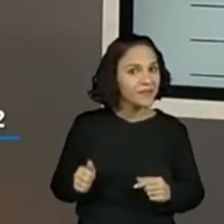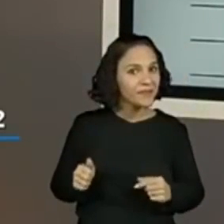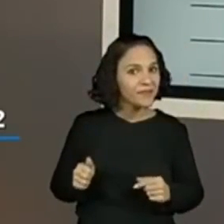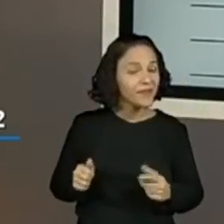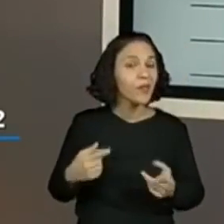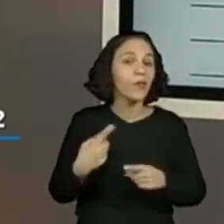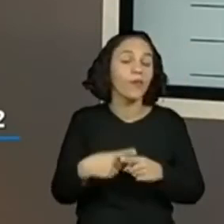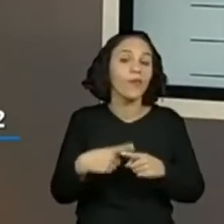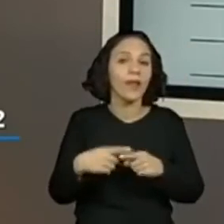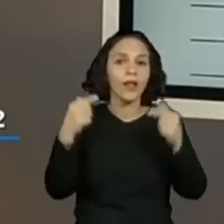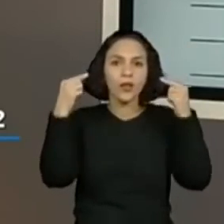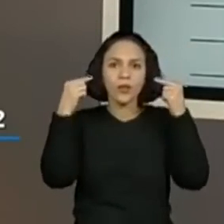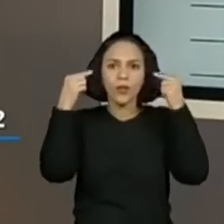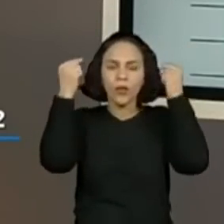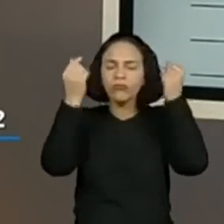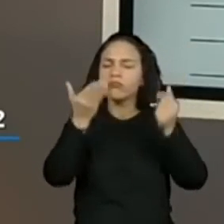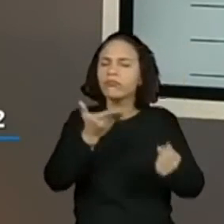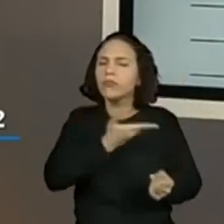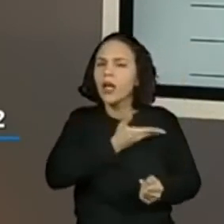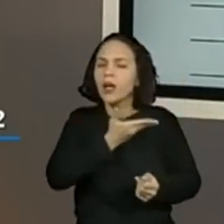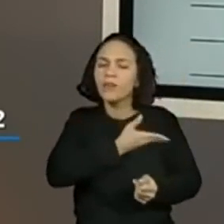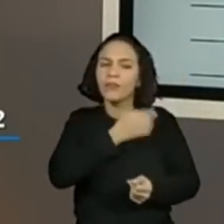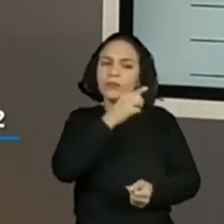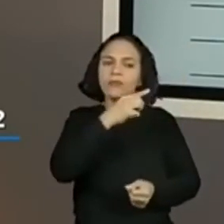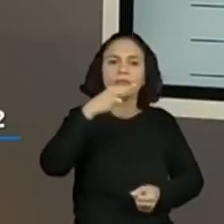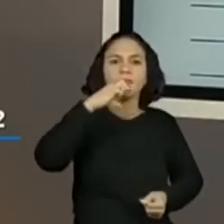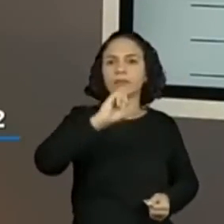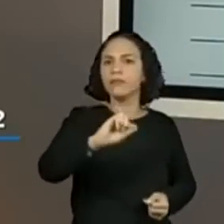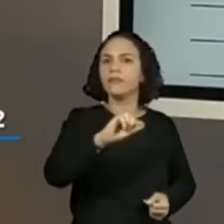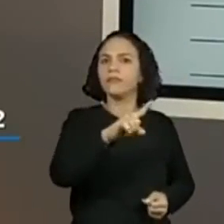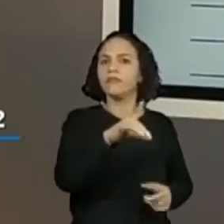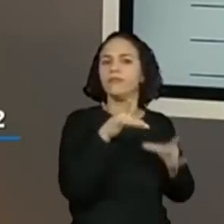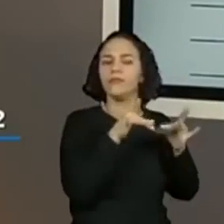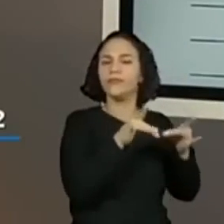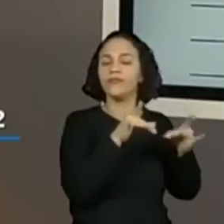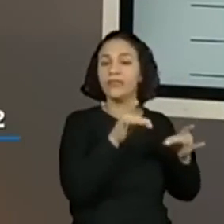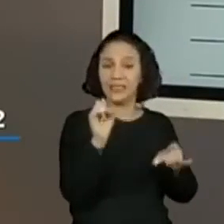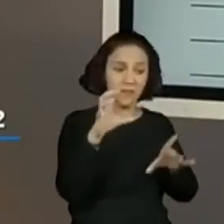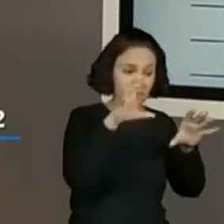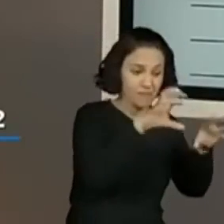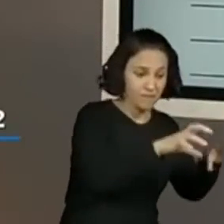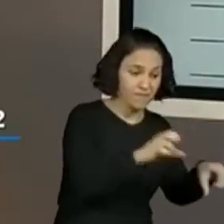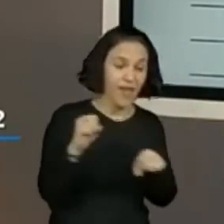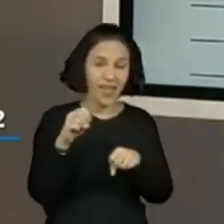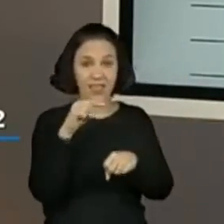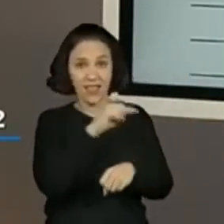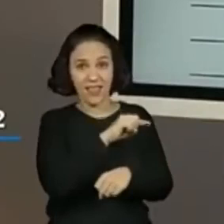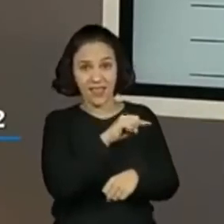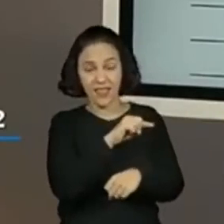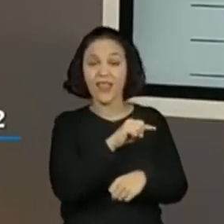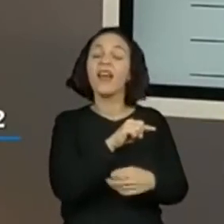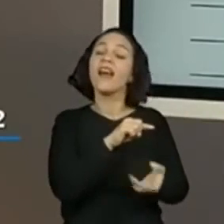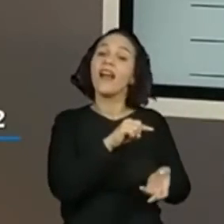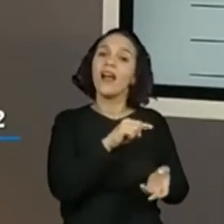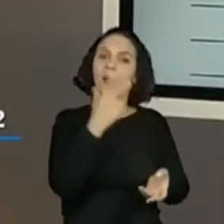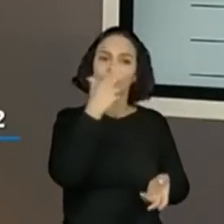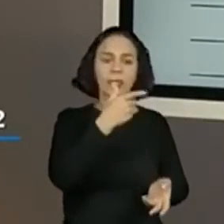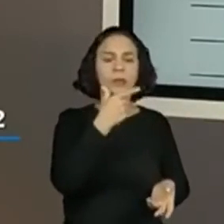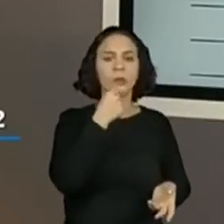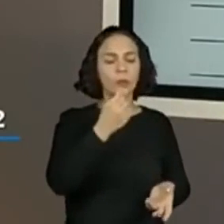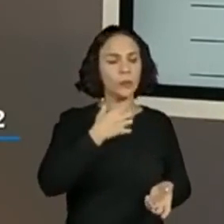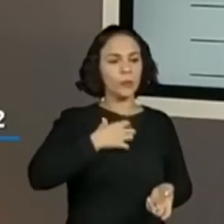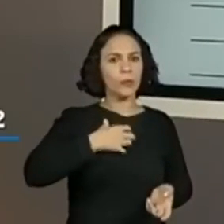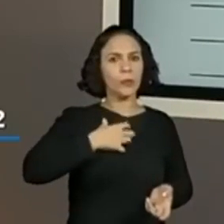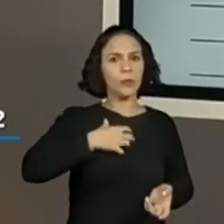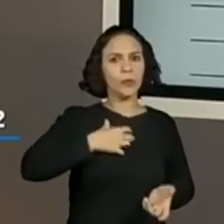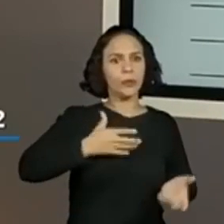que os duendes são fiéis, né, escudeiros ali do guardião. É. Se pega um duende, automaticamente está mexendo ali com o